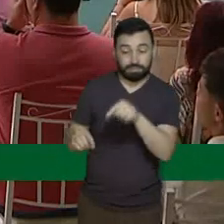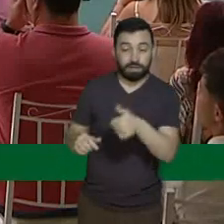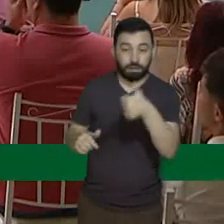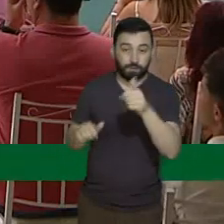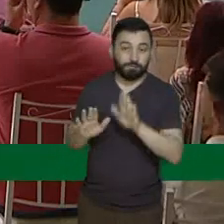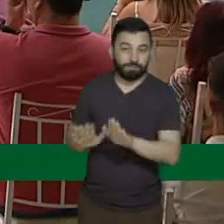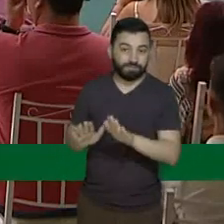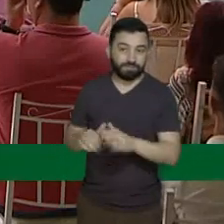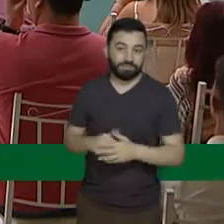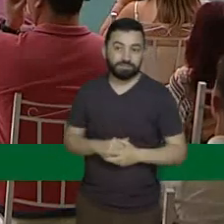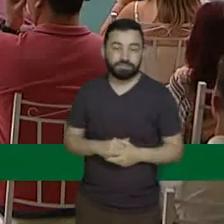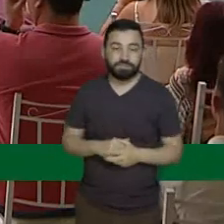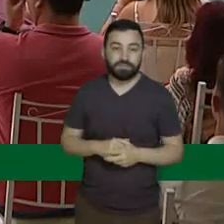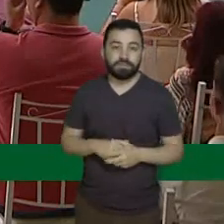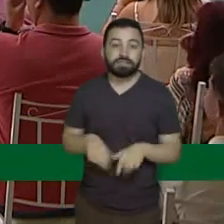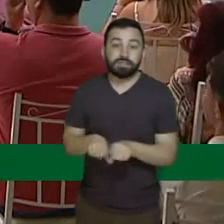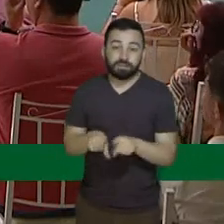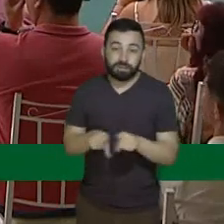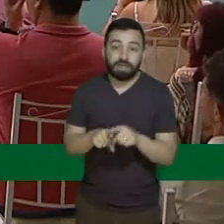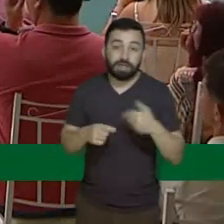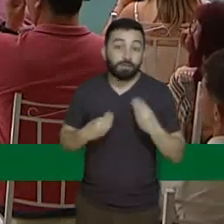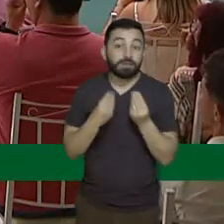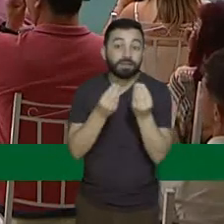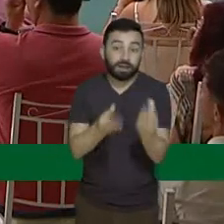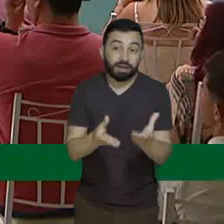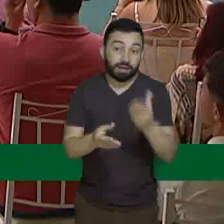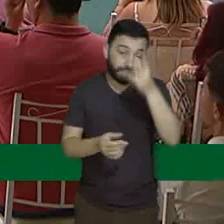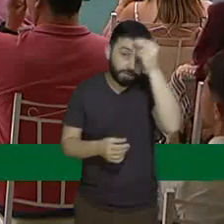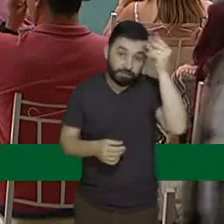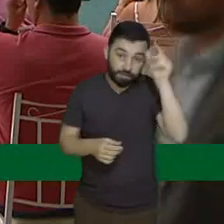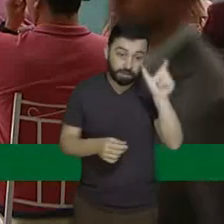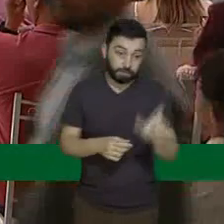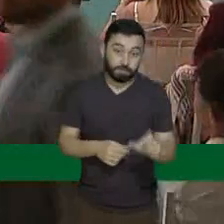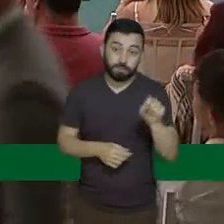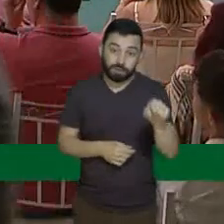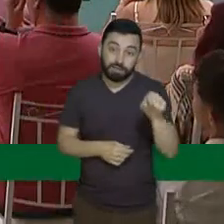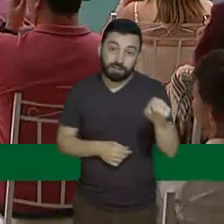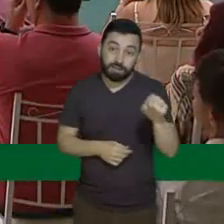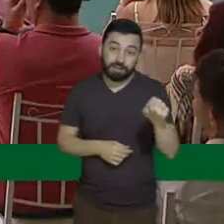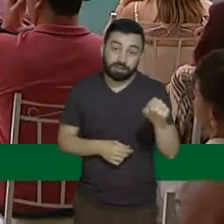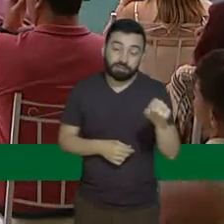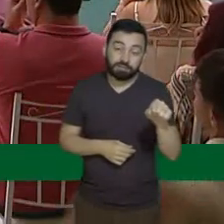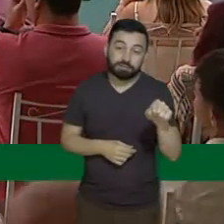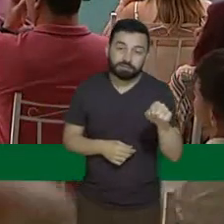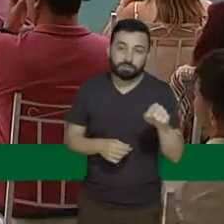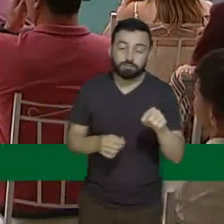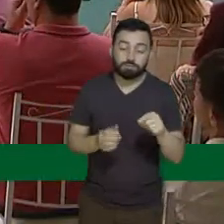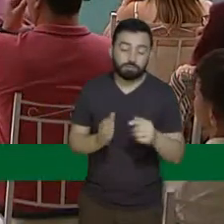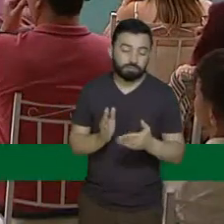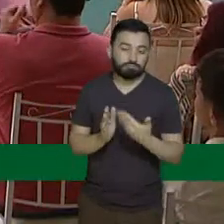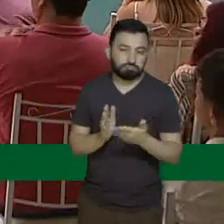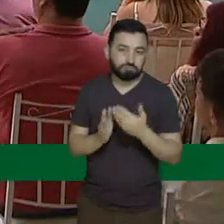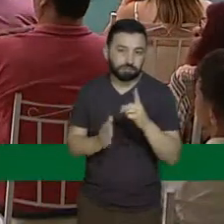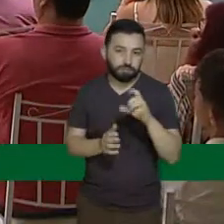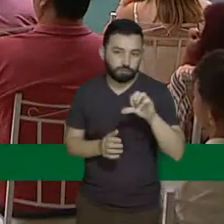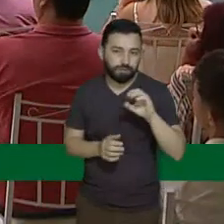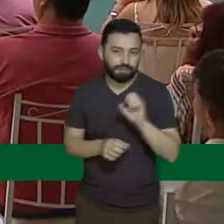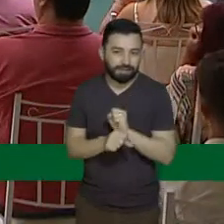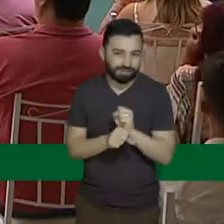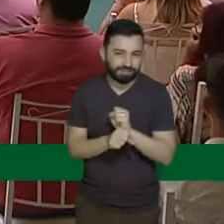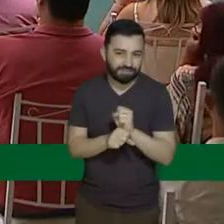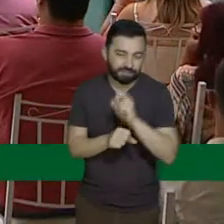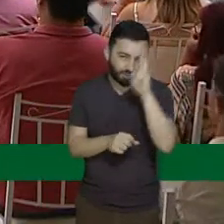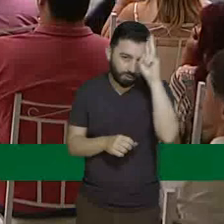falas. E momento também que vou entregar ao nosso prefeito em exercício um exemplar dos 190 anos da nossa história